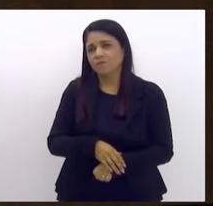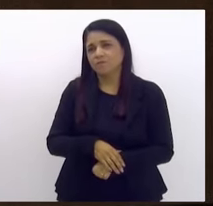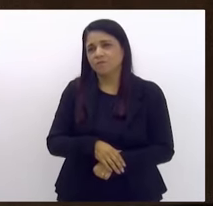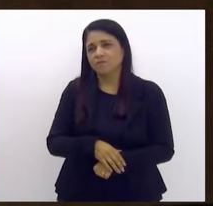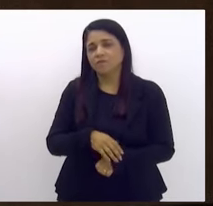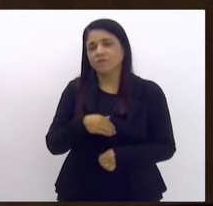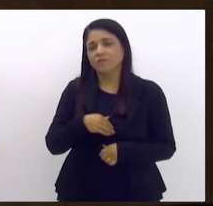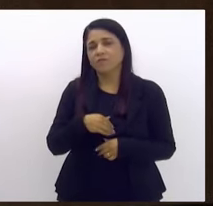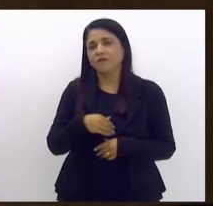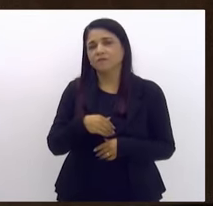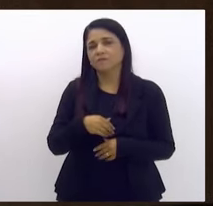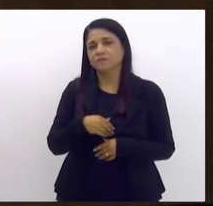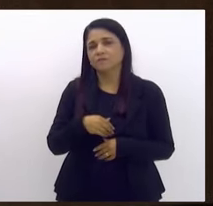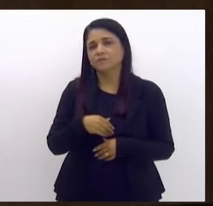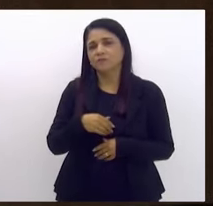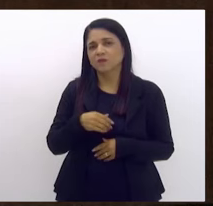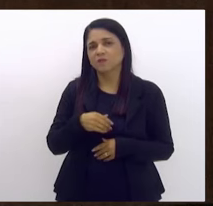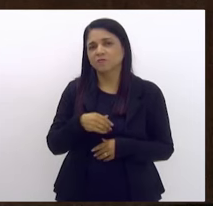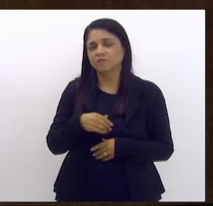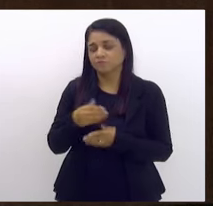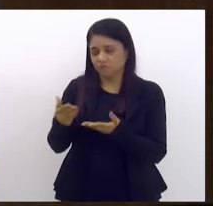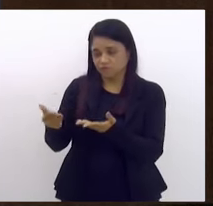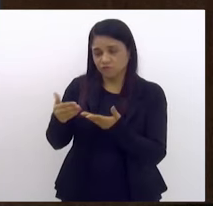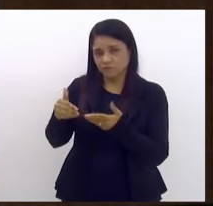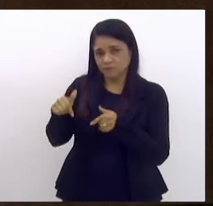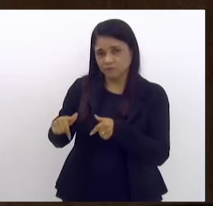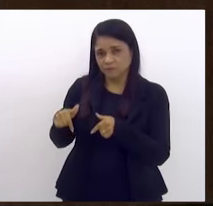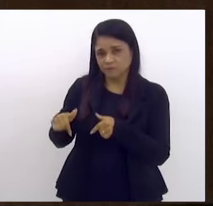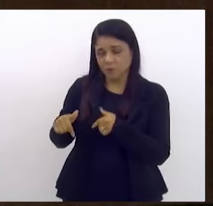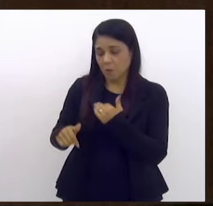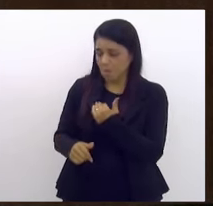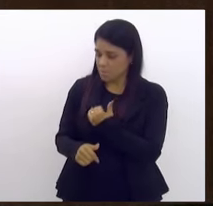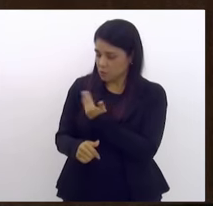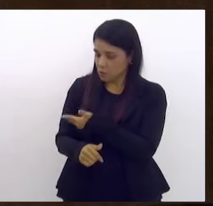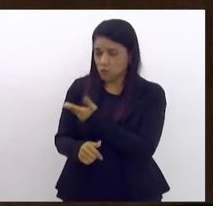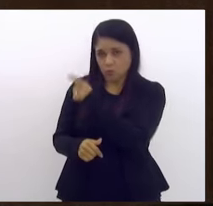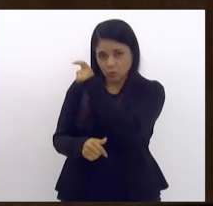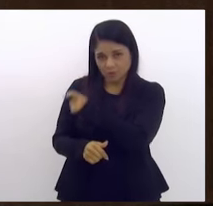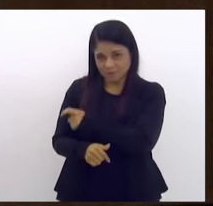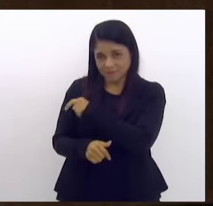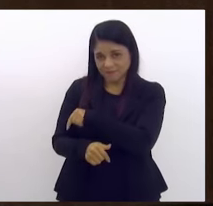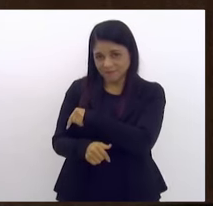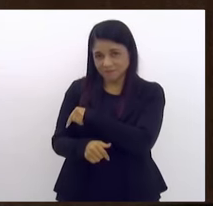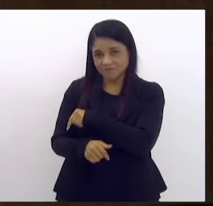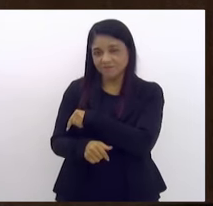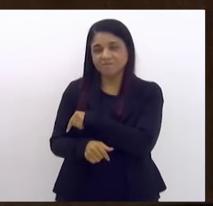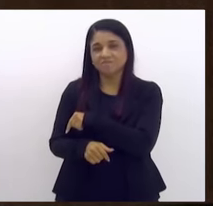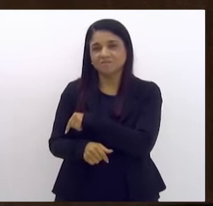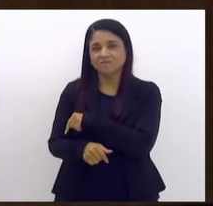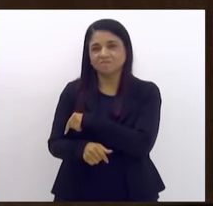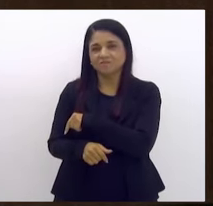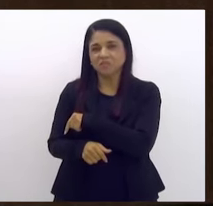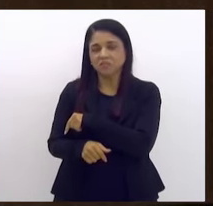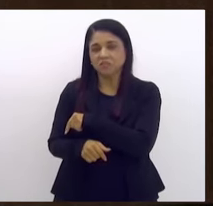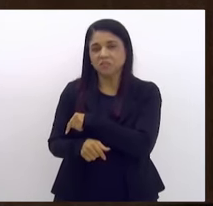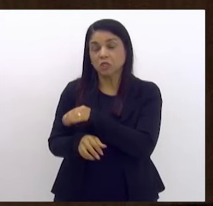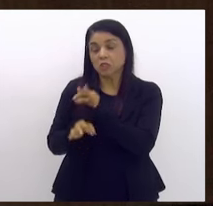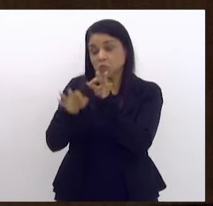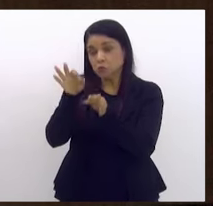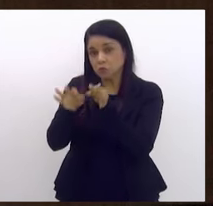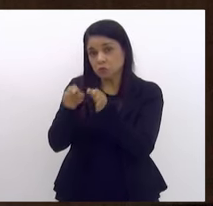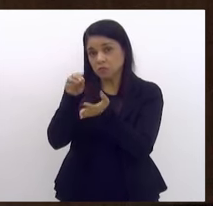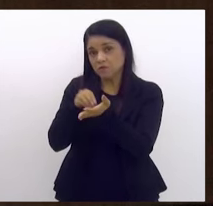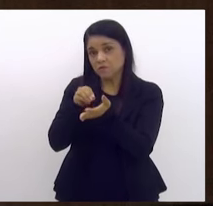Convidar aqui para o meu lado, nesse momento, uma pessoa que foi injustiçada